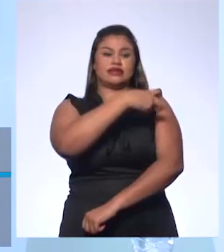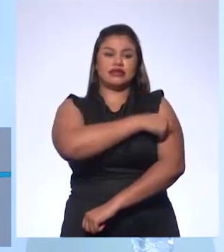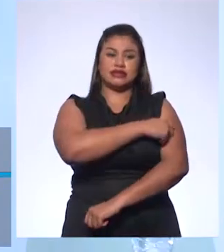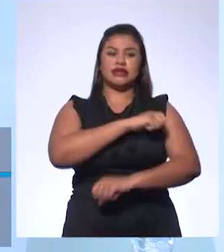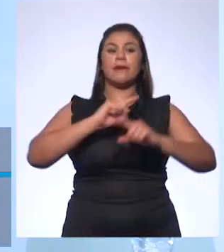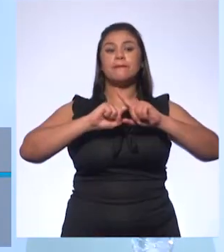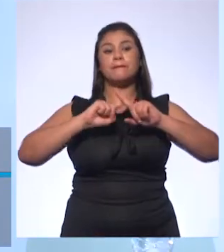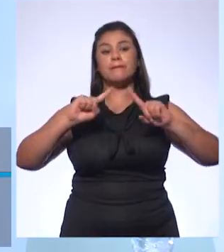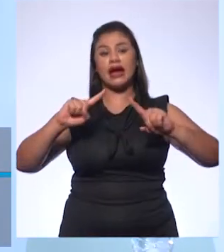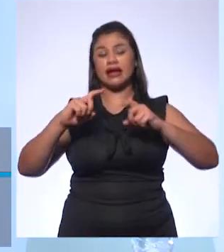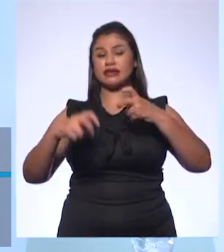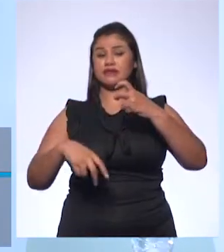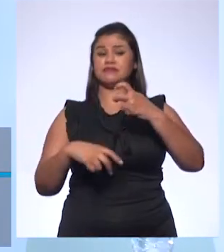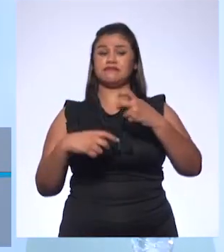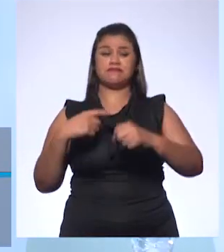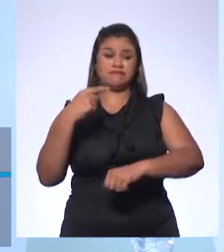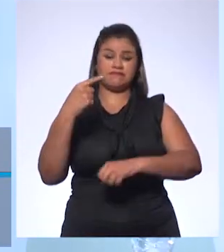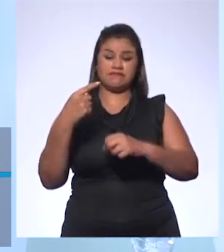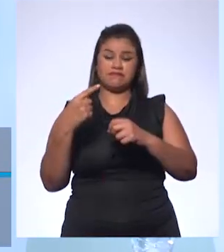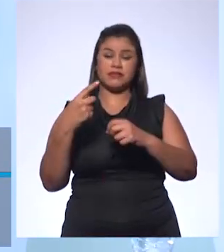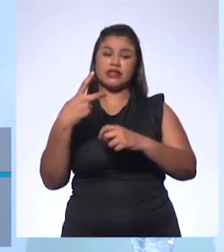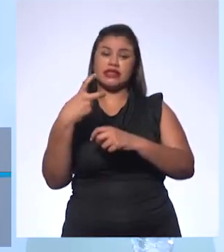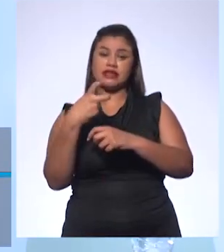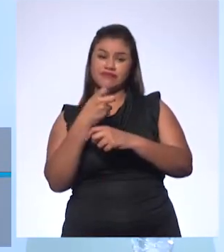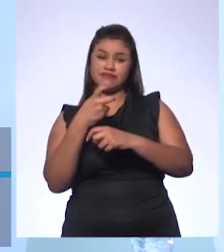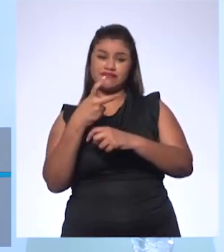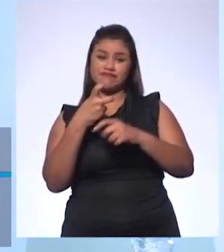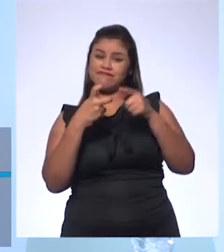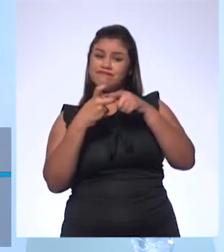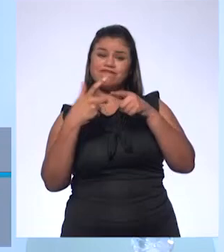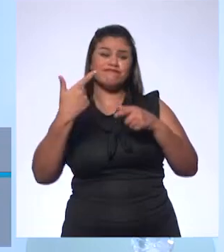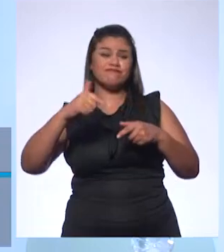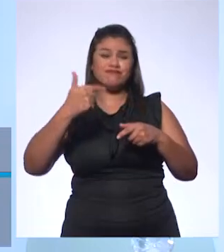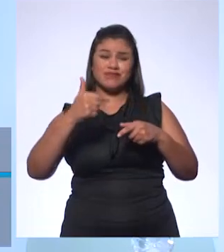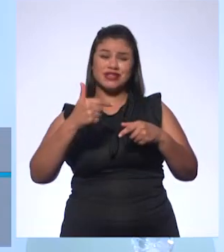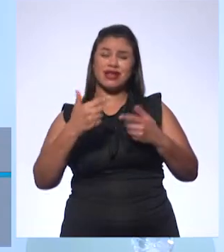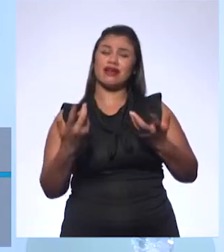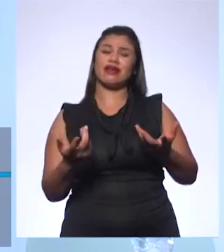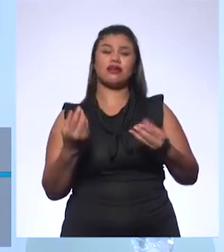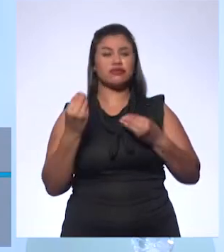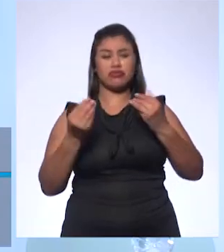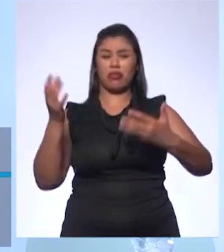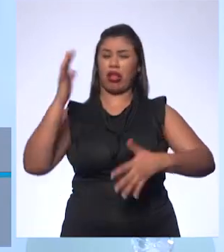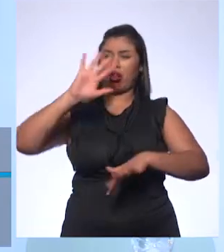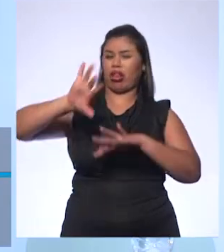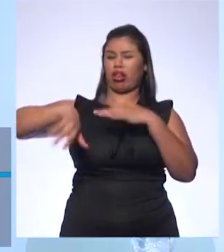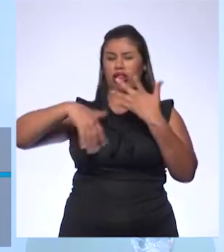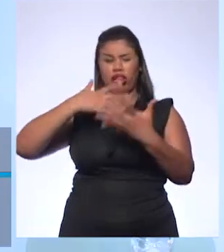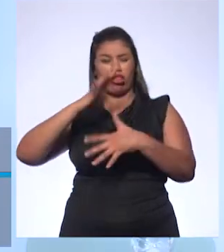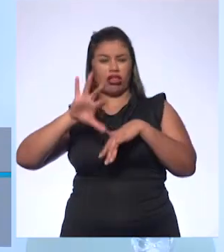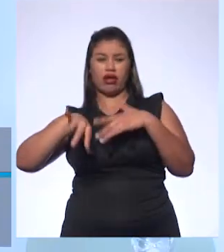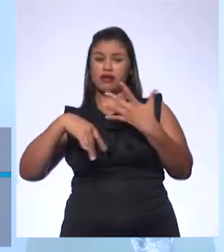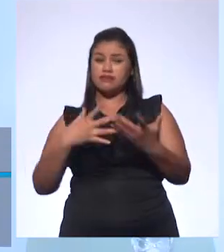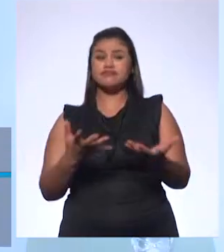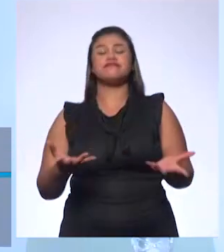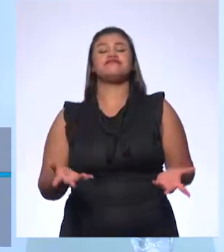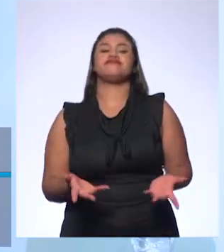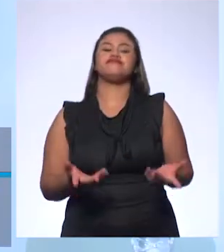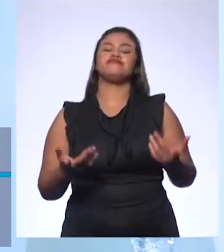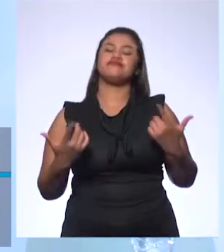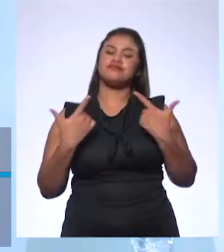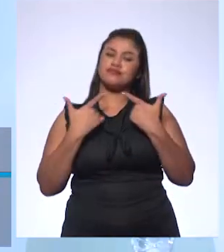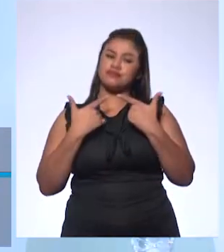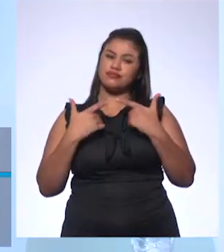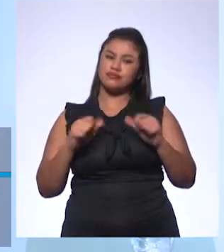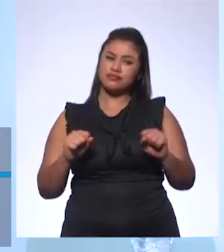tiver seringa para todo mundo, vai ser um caos. Os insumos, né? É verdade. Então, eu falo assim, a linguagem do aluno,